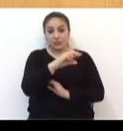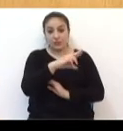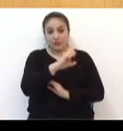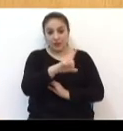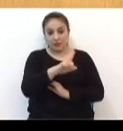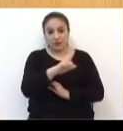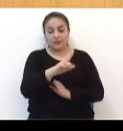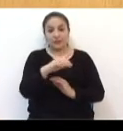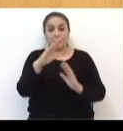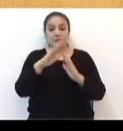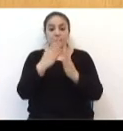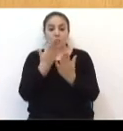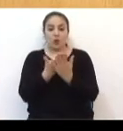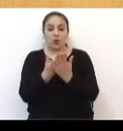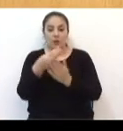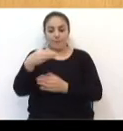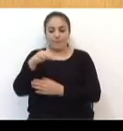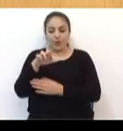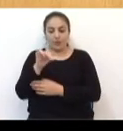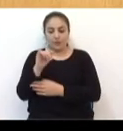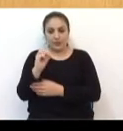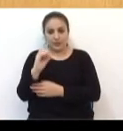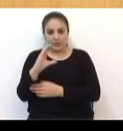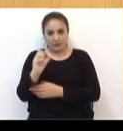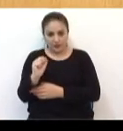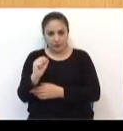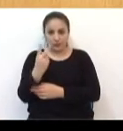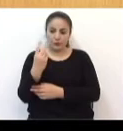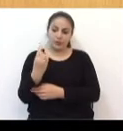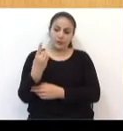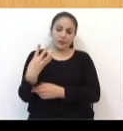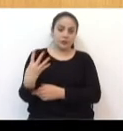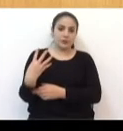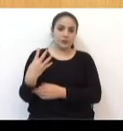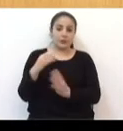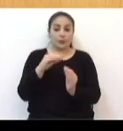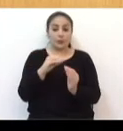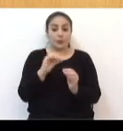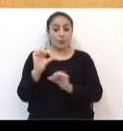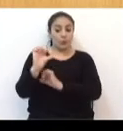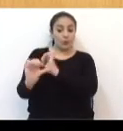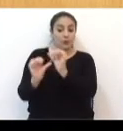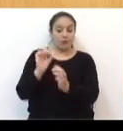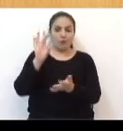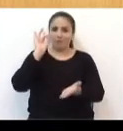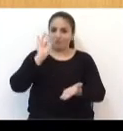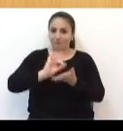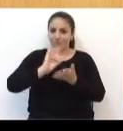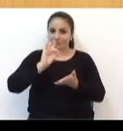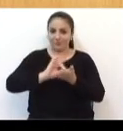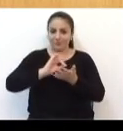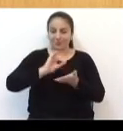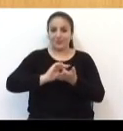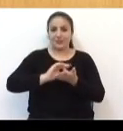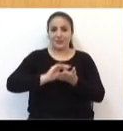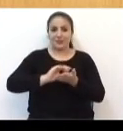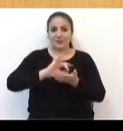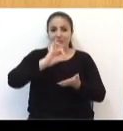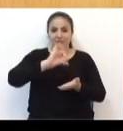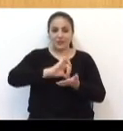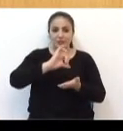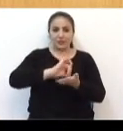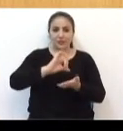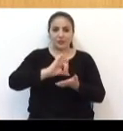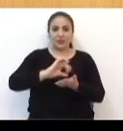Escola Maurício Sirotsky Sobrinho nas eleições de 2014, mudaram definitivamente para o Centro Catequético